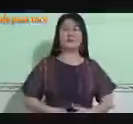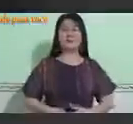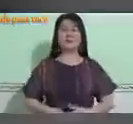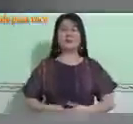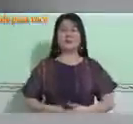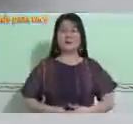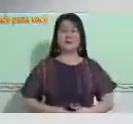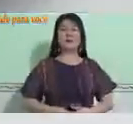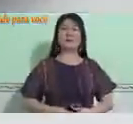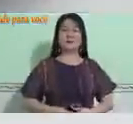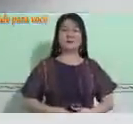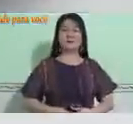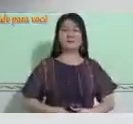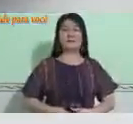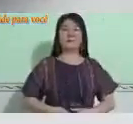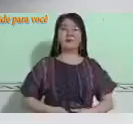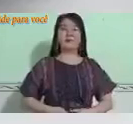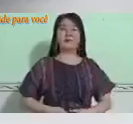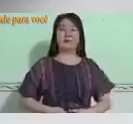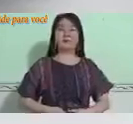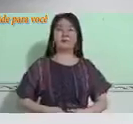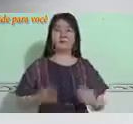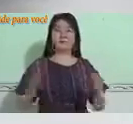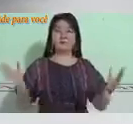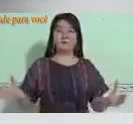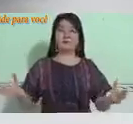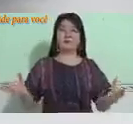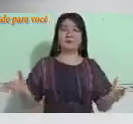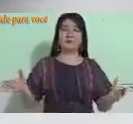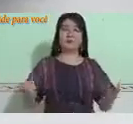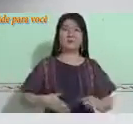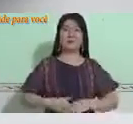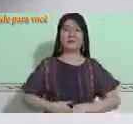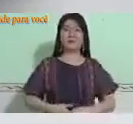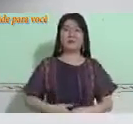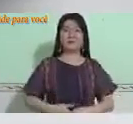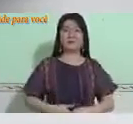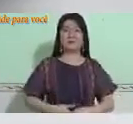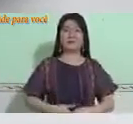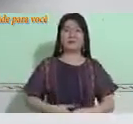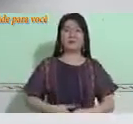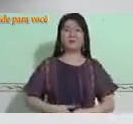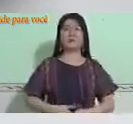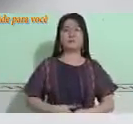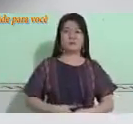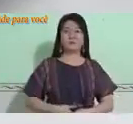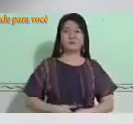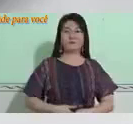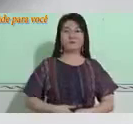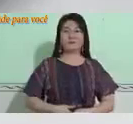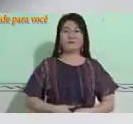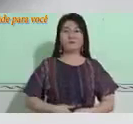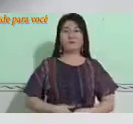por fatores simples de resolver, como pela fricção causada durante a amamentação, TVIDADF e acento